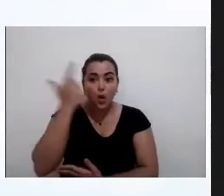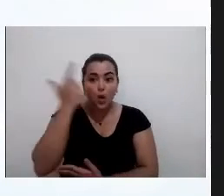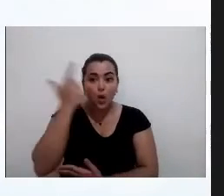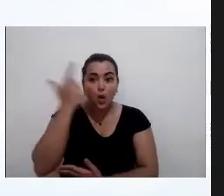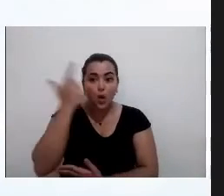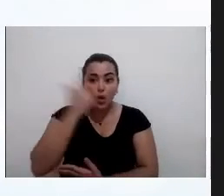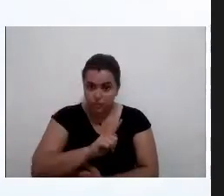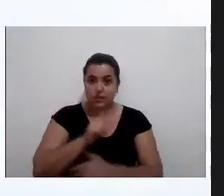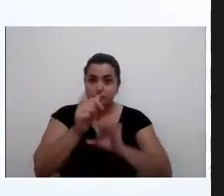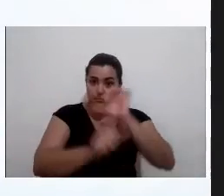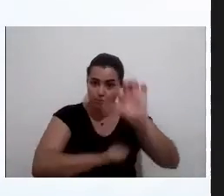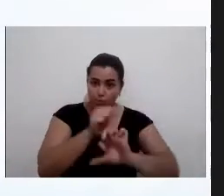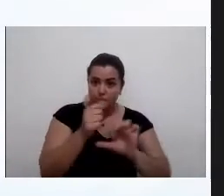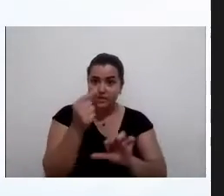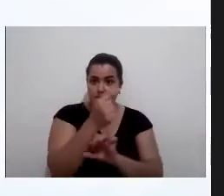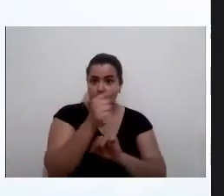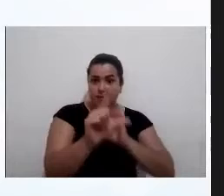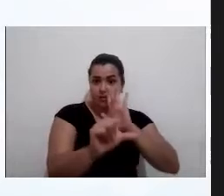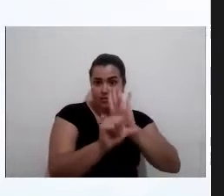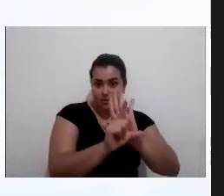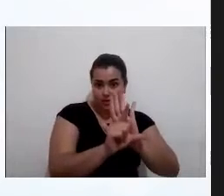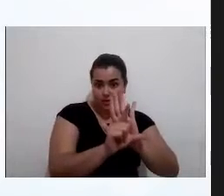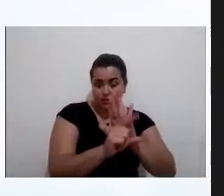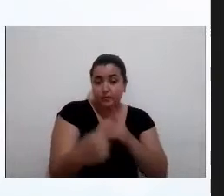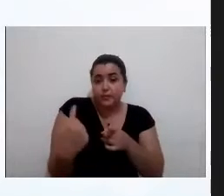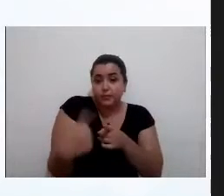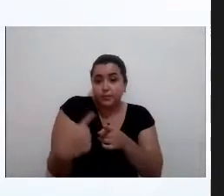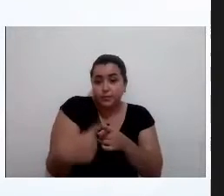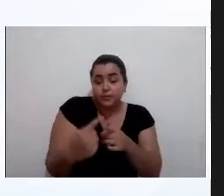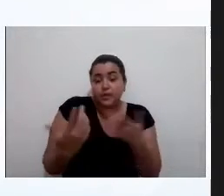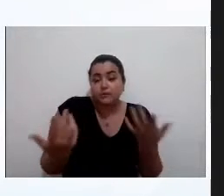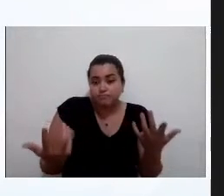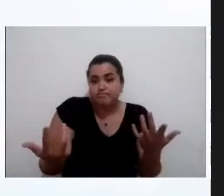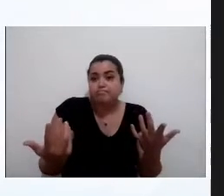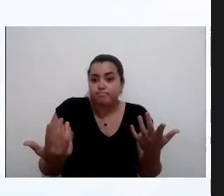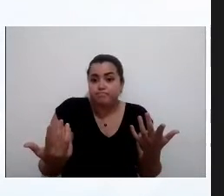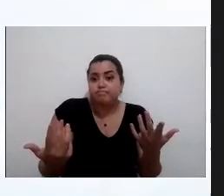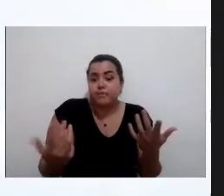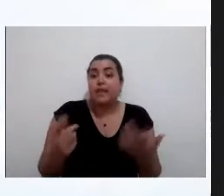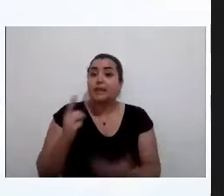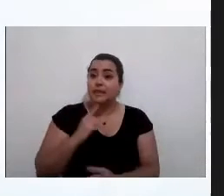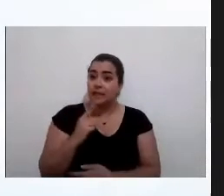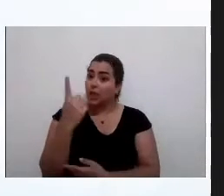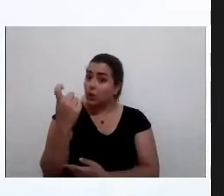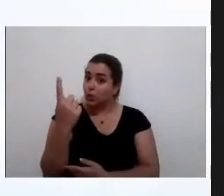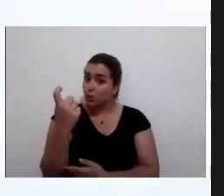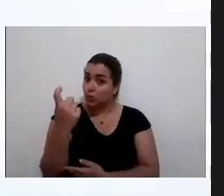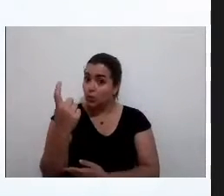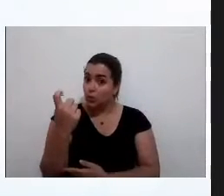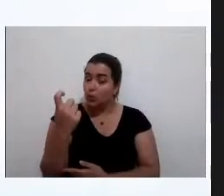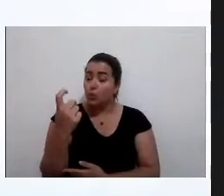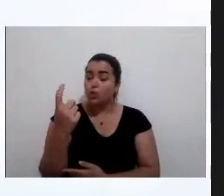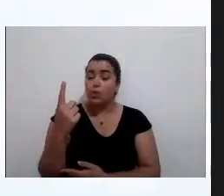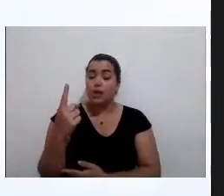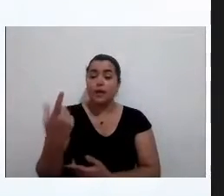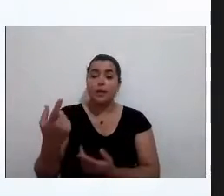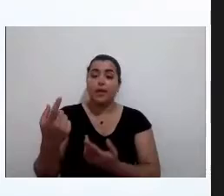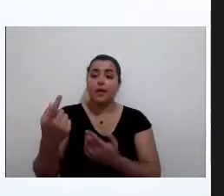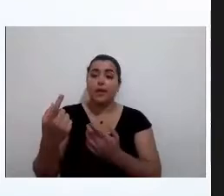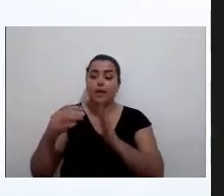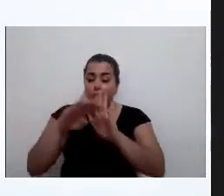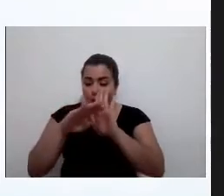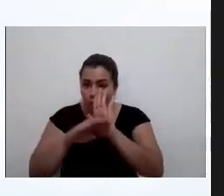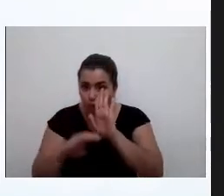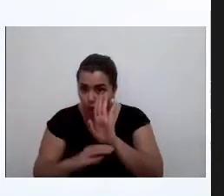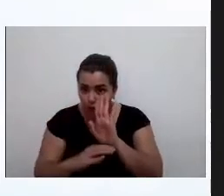tem condições. Inclusive, o senador Paulo Paim, tem um texto lá de um novo Código de Trabalho, então é preciso procurar